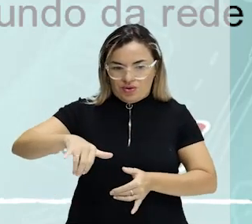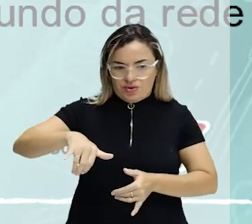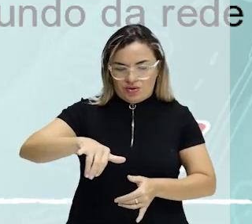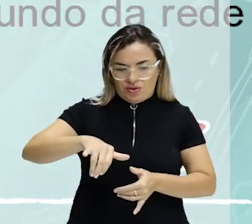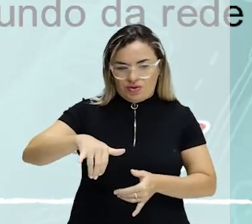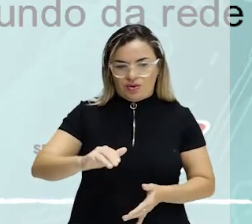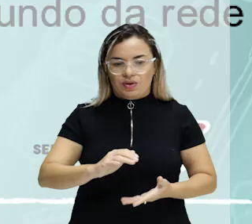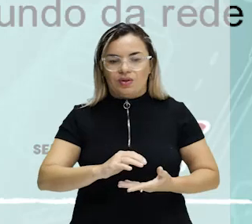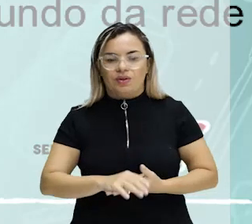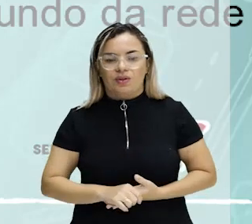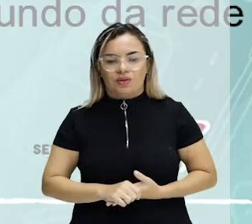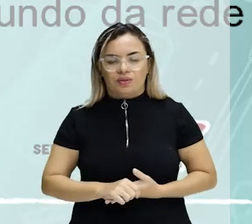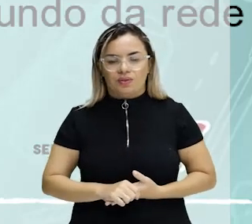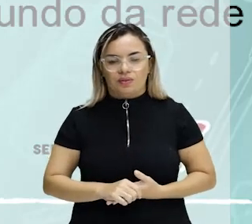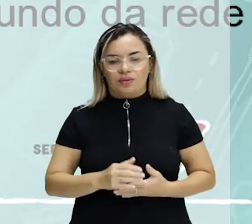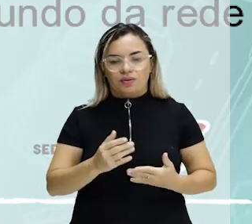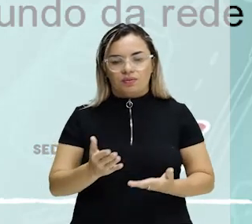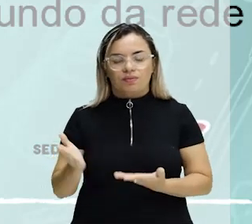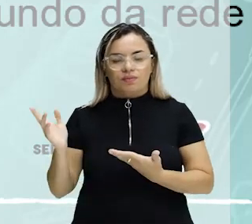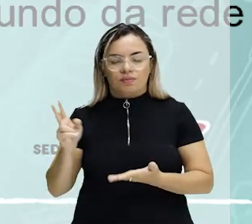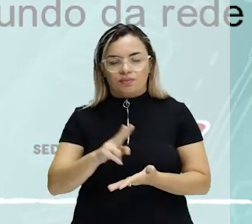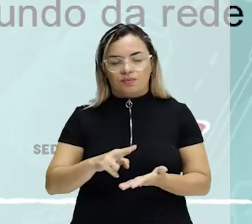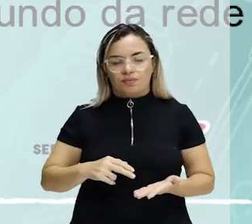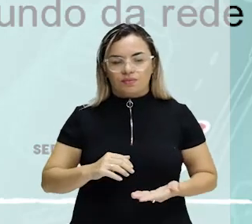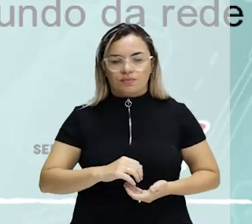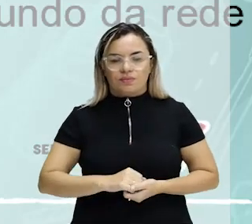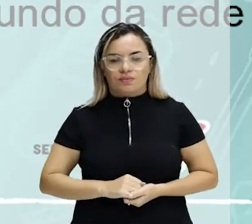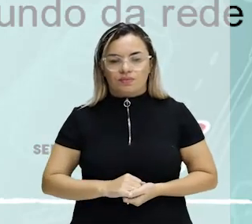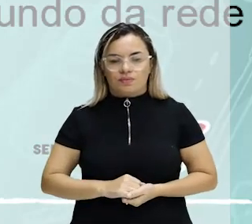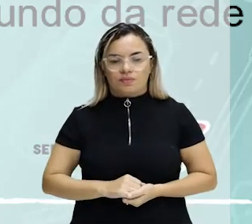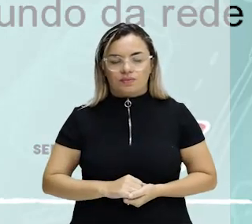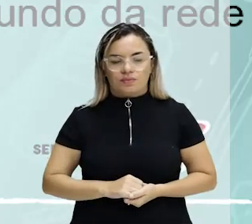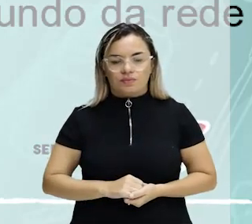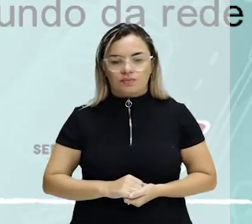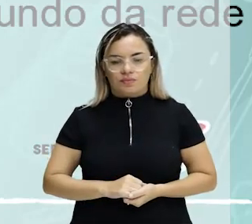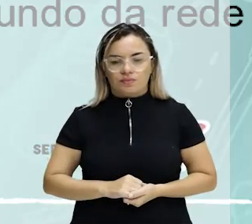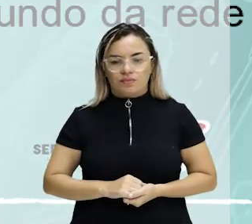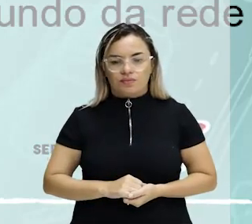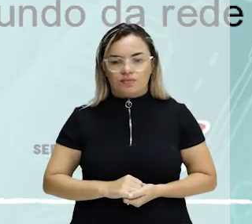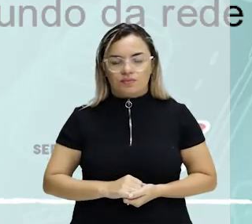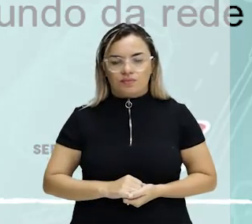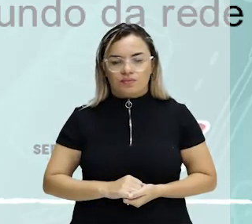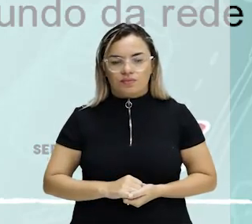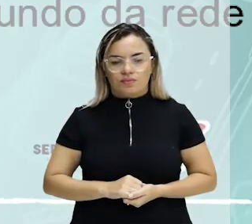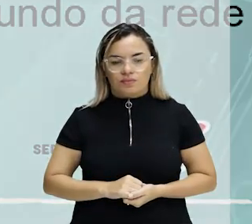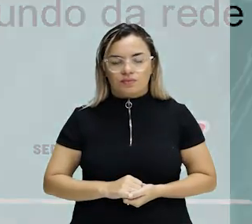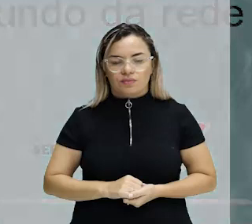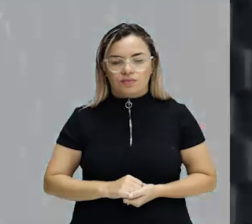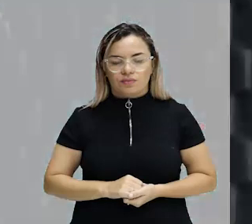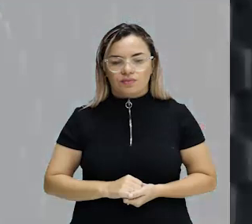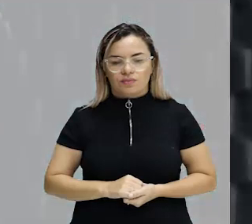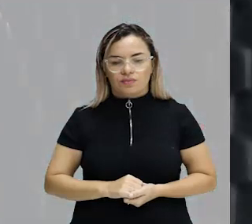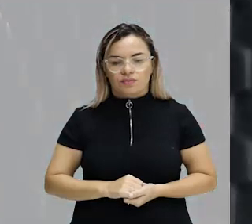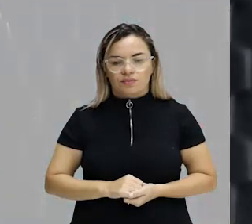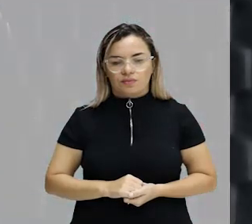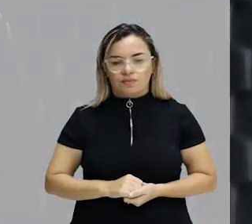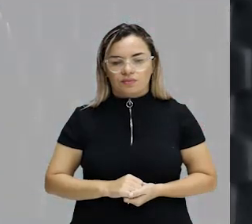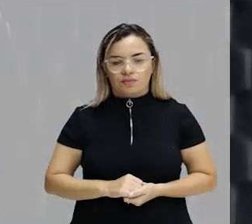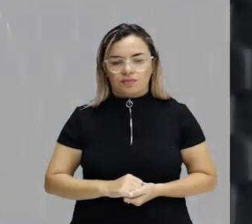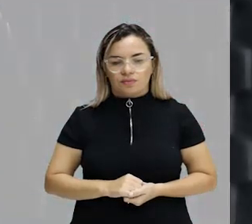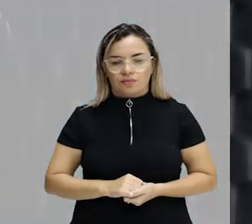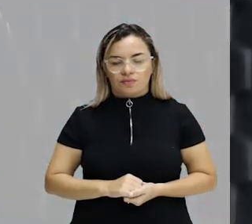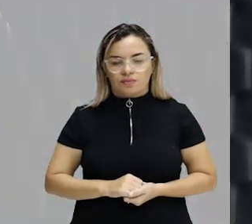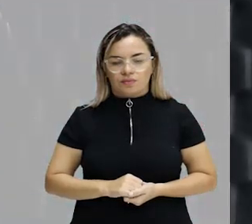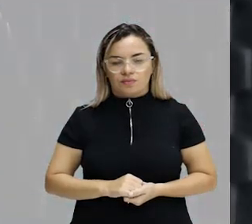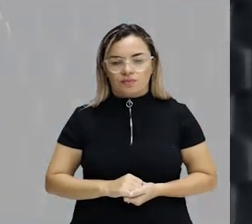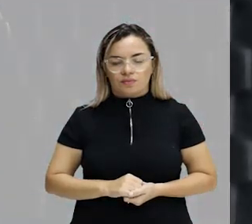por Cuca tinha grande dificuldade de chegar à área alvinegra por causa do bloqueio montado pelo Botafogo